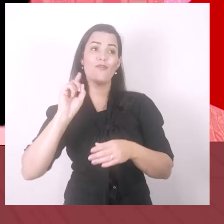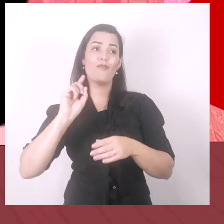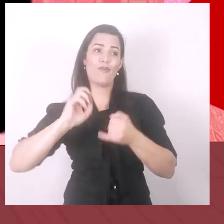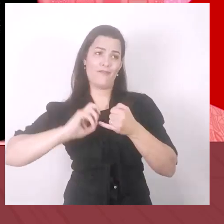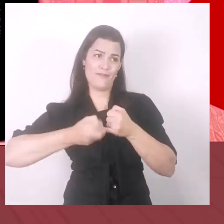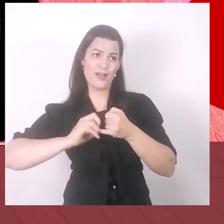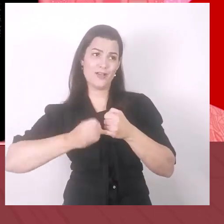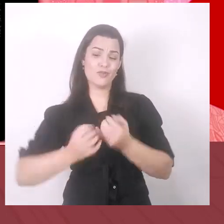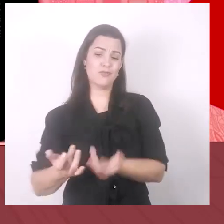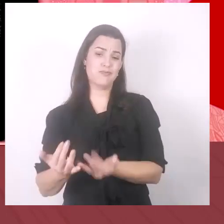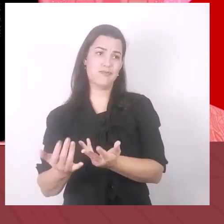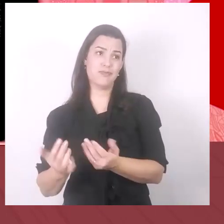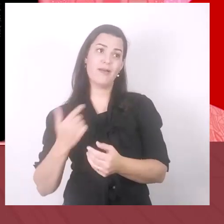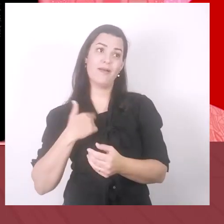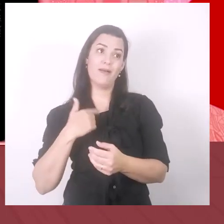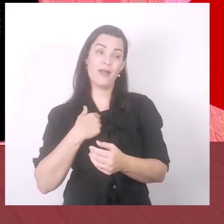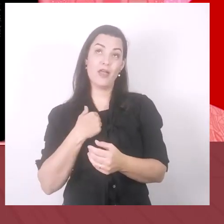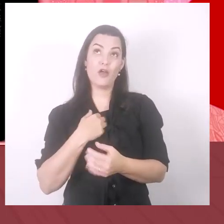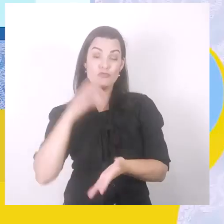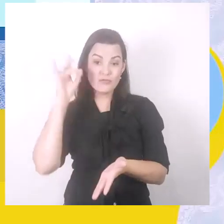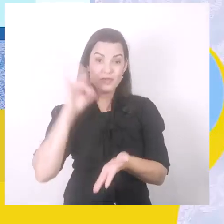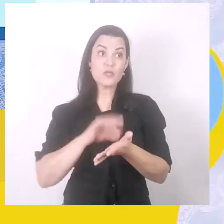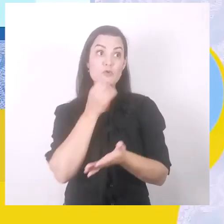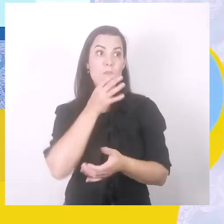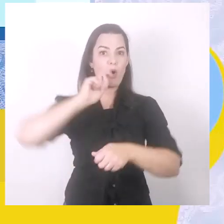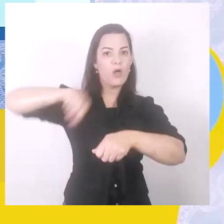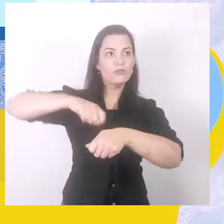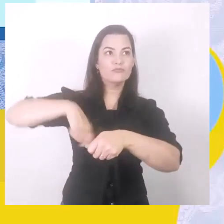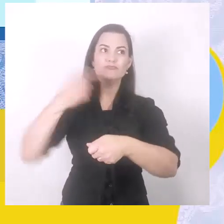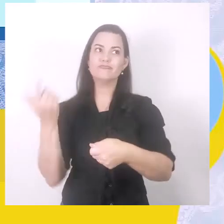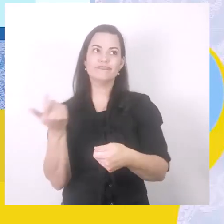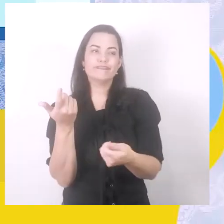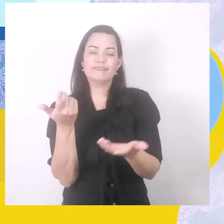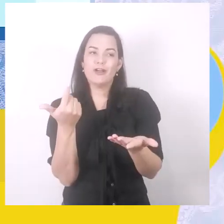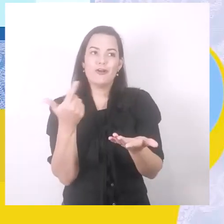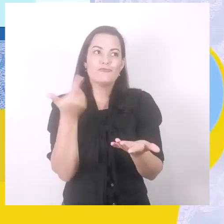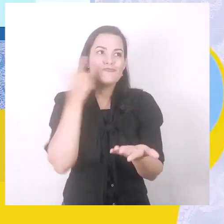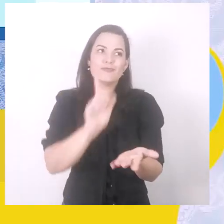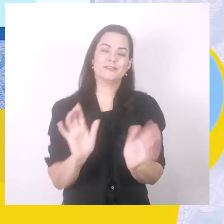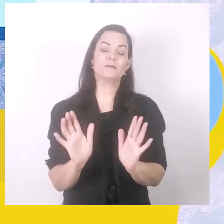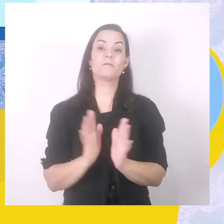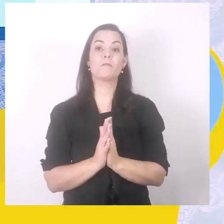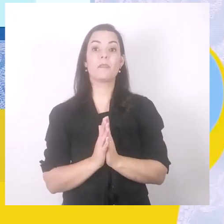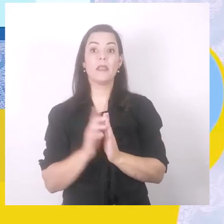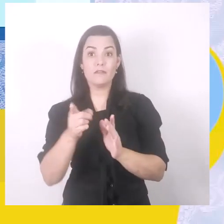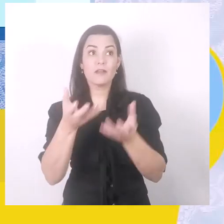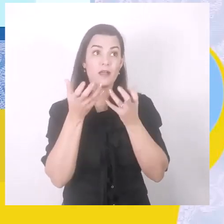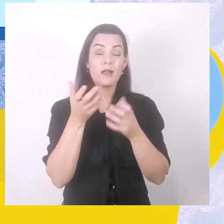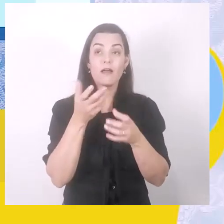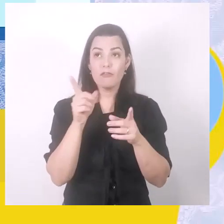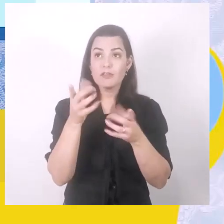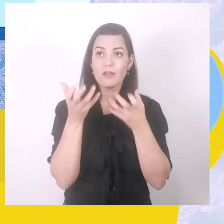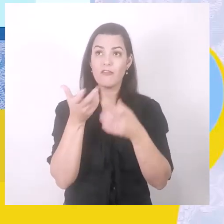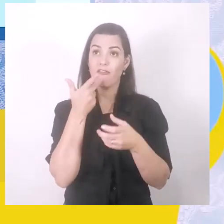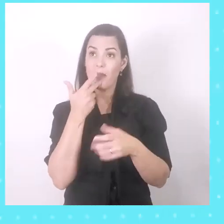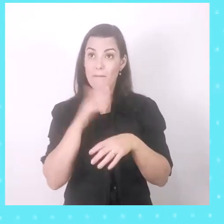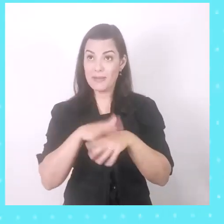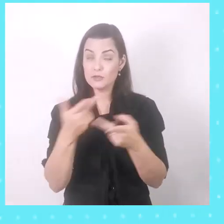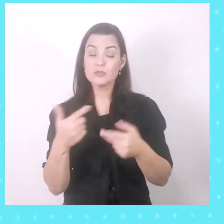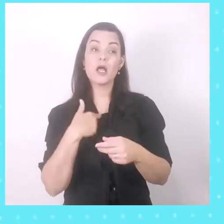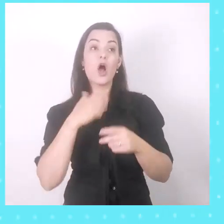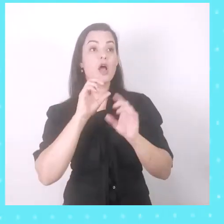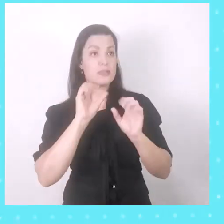cozinha. Alguma coisa a mais que você gostaria de dizer? Sim. Para aqueles que acham que eu não devia ter cortado o cabelo, eu só quero avisar que do